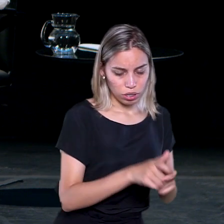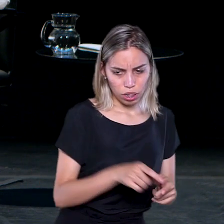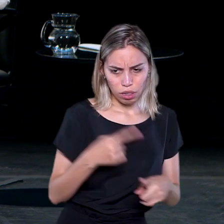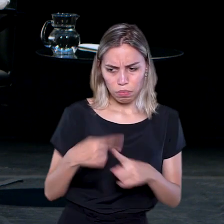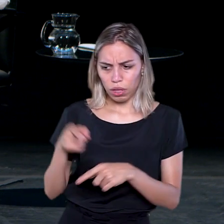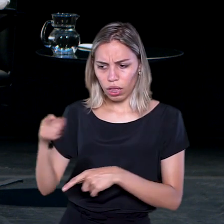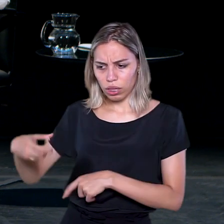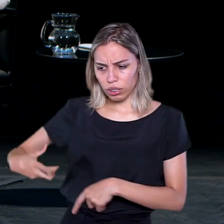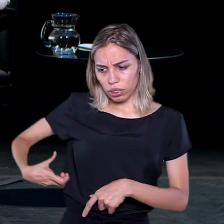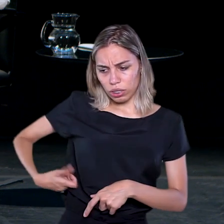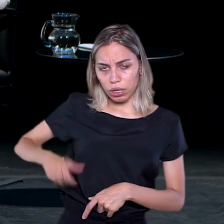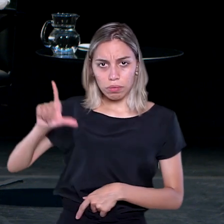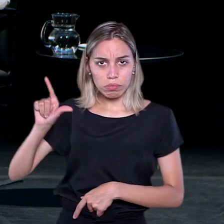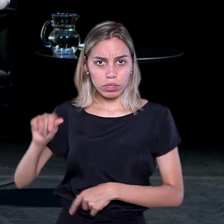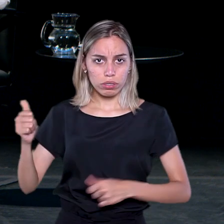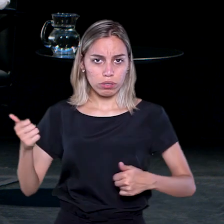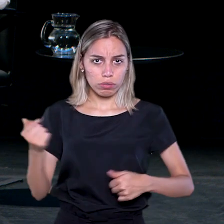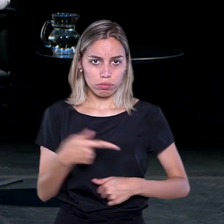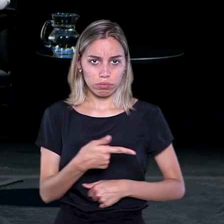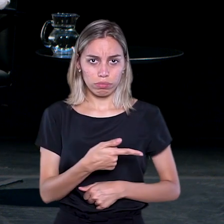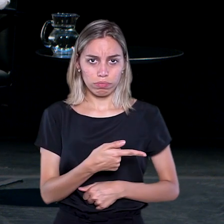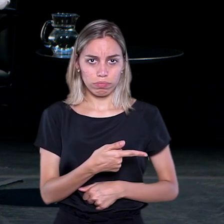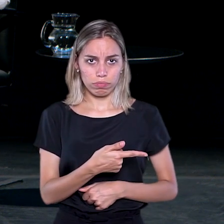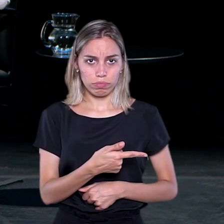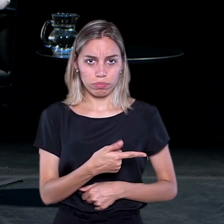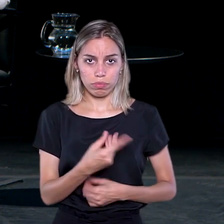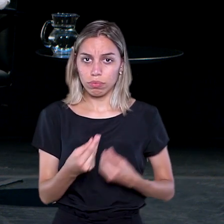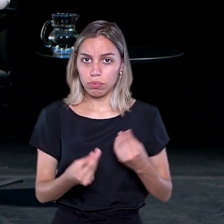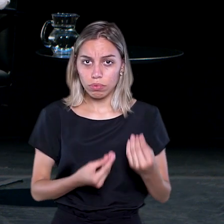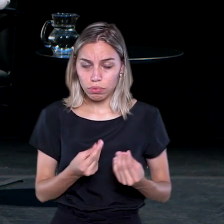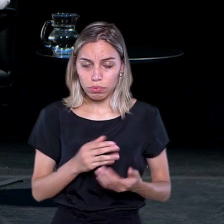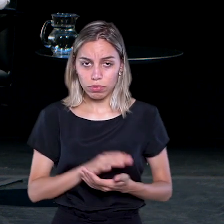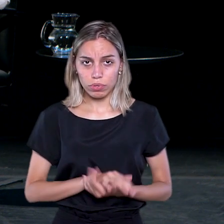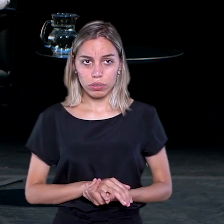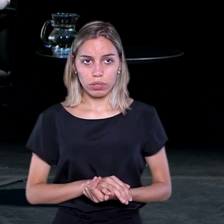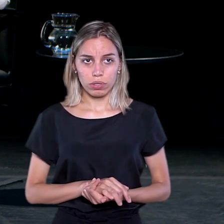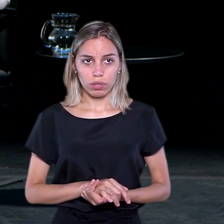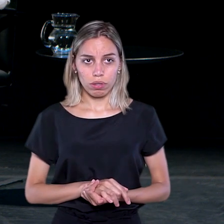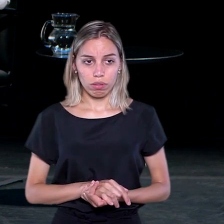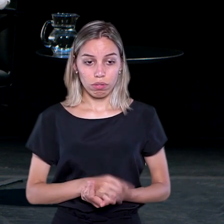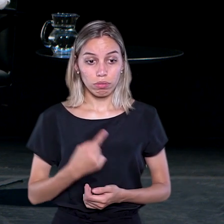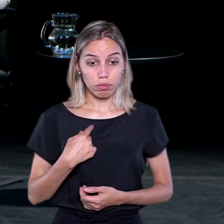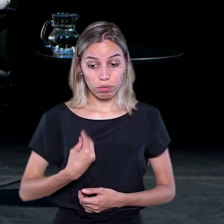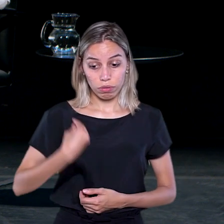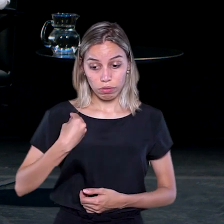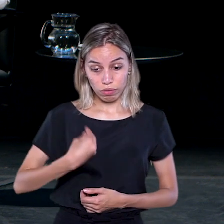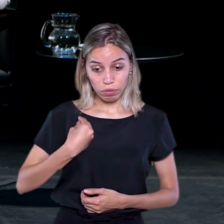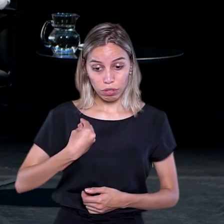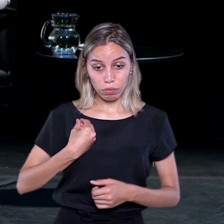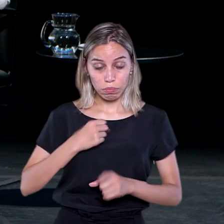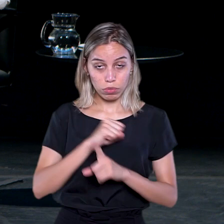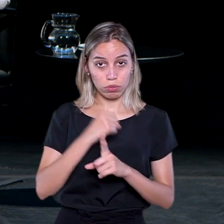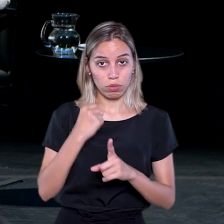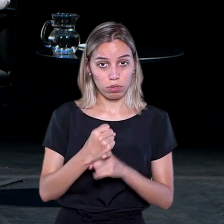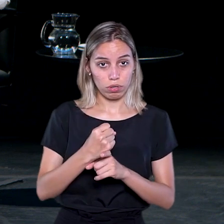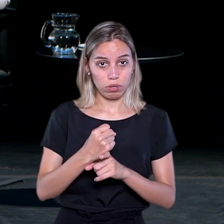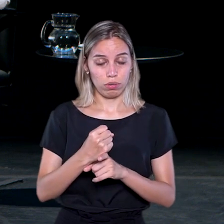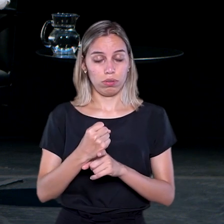normal? Nós ainda temos um país com uma mentalidade escravocrata, que entende que mulheres negras suportam mais